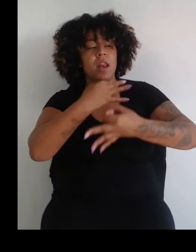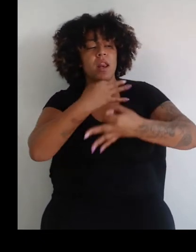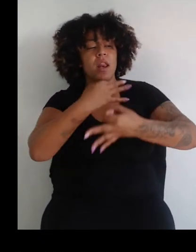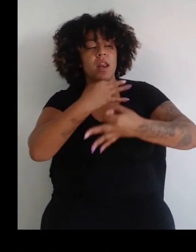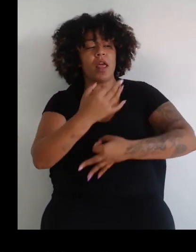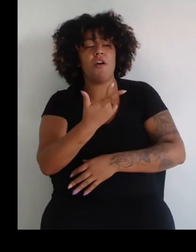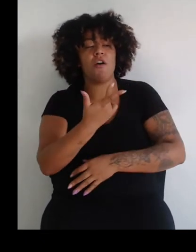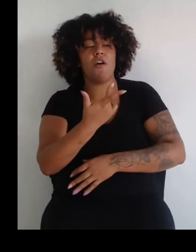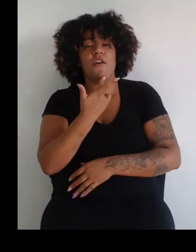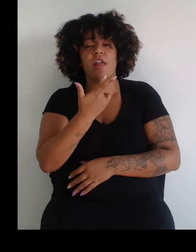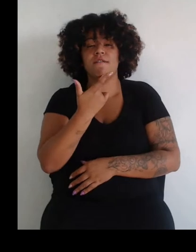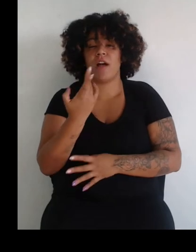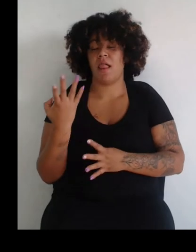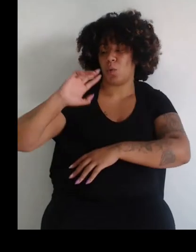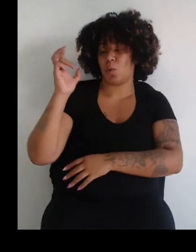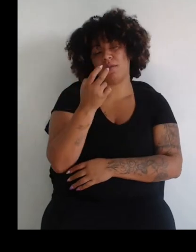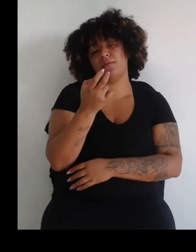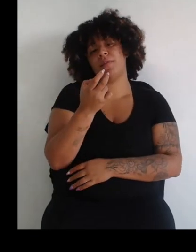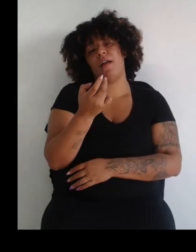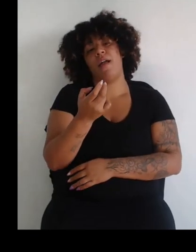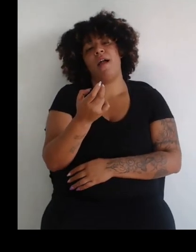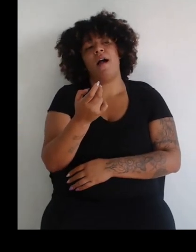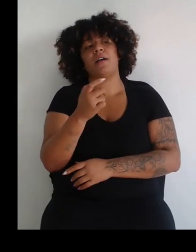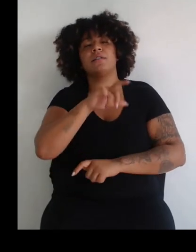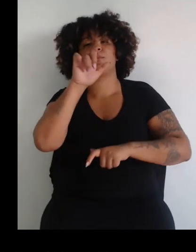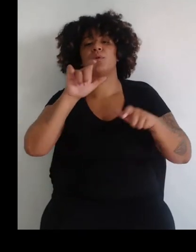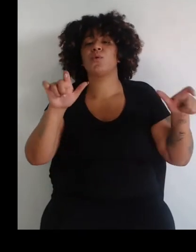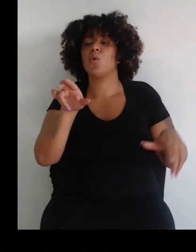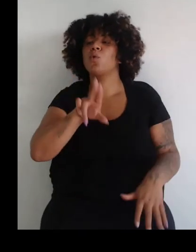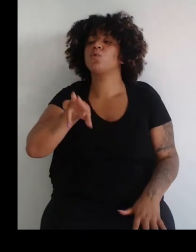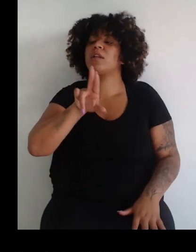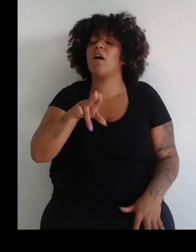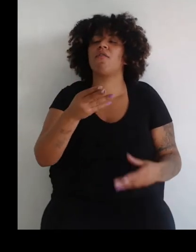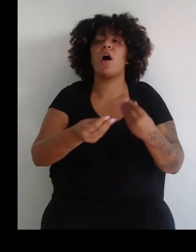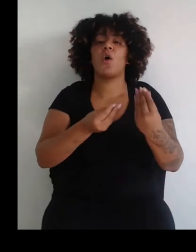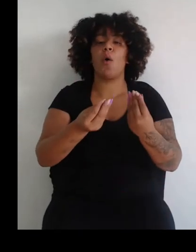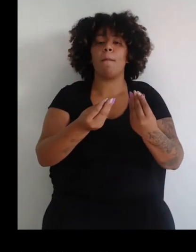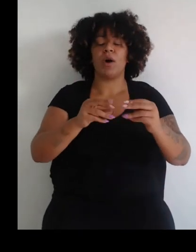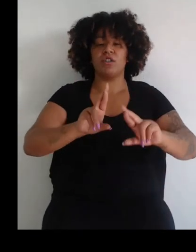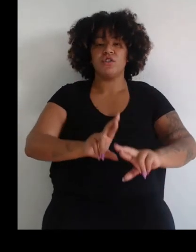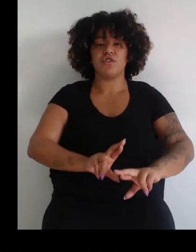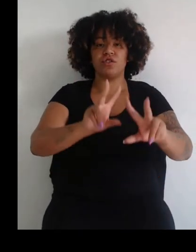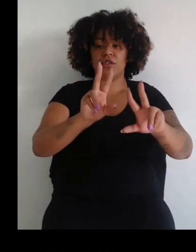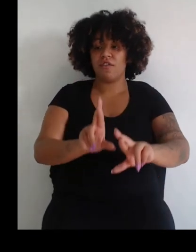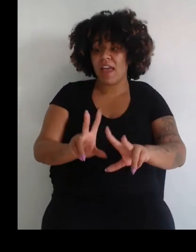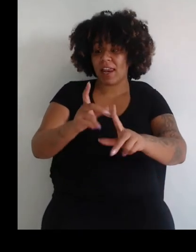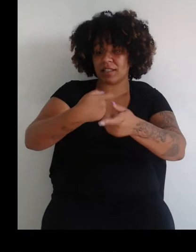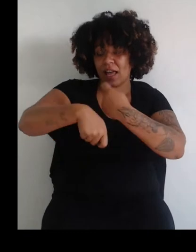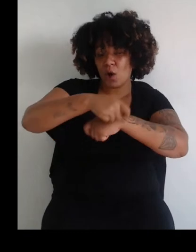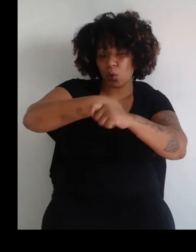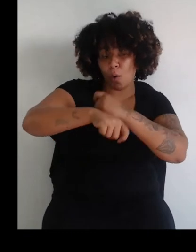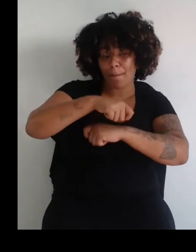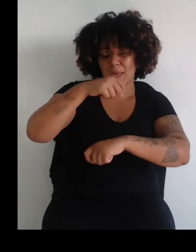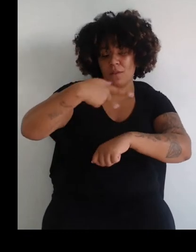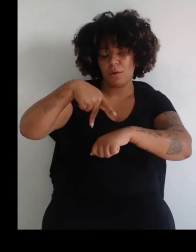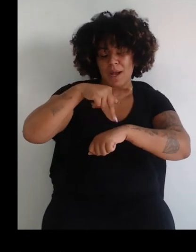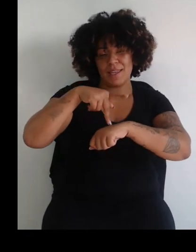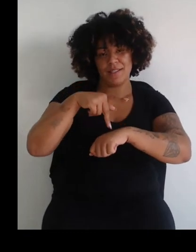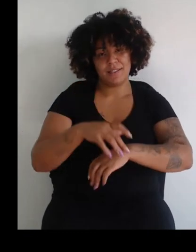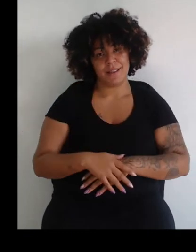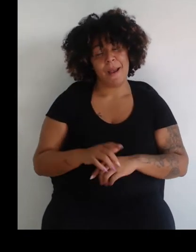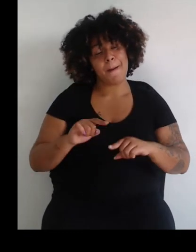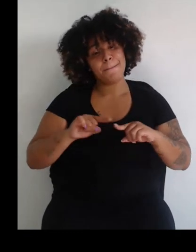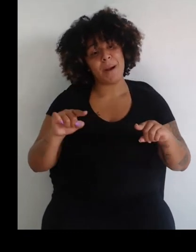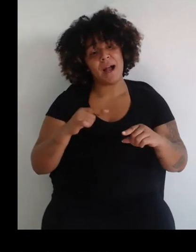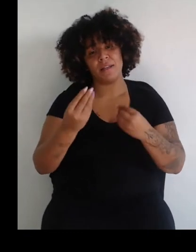pessoal estava sendo usada para justificar a diferença Econômica mas ele havia identificado